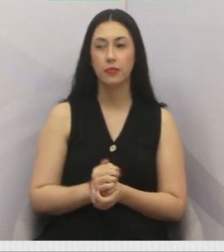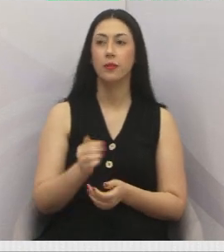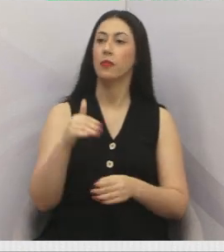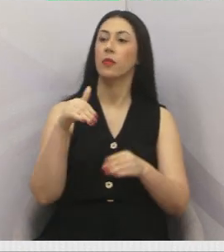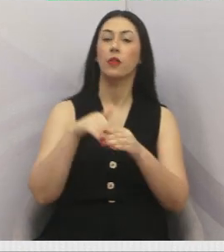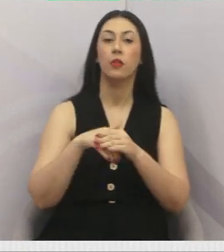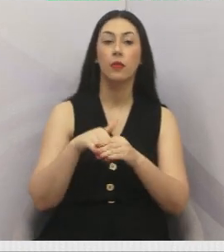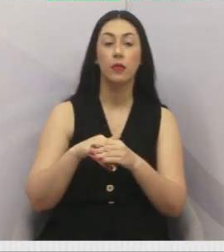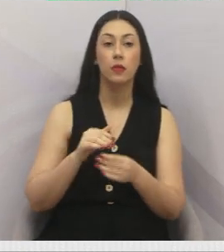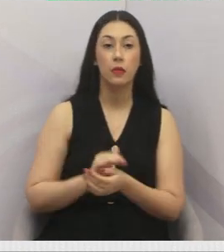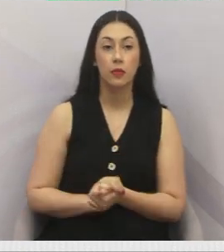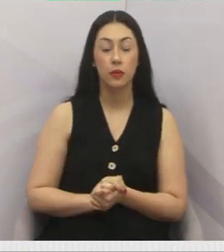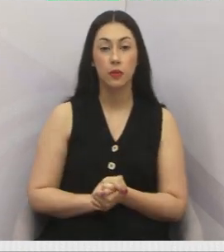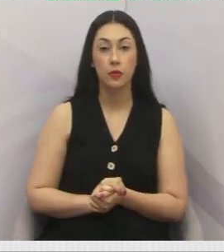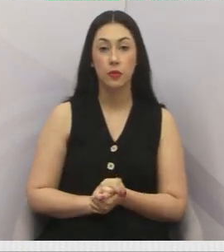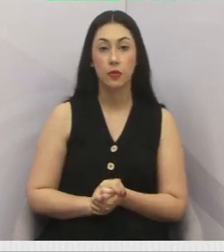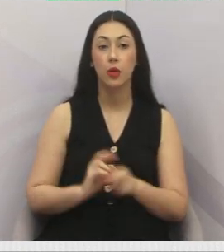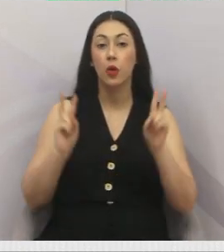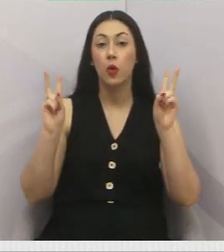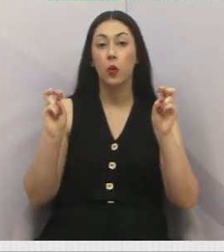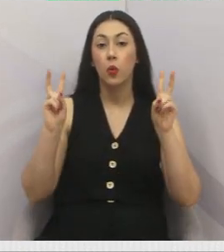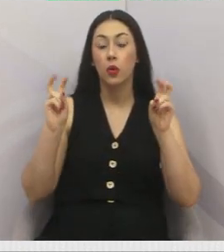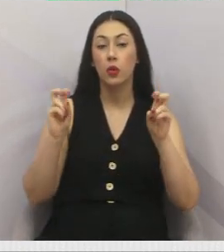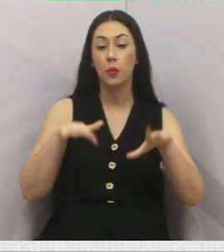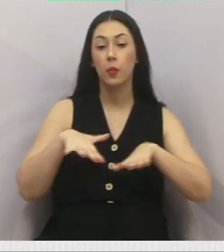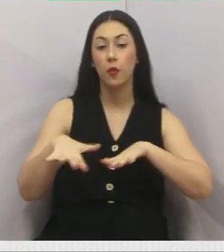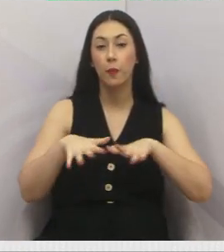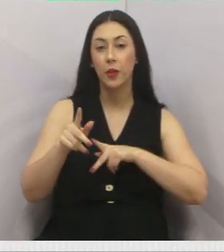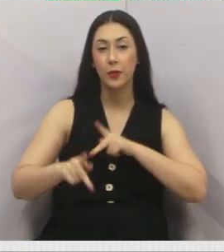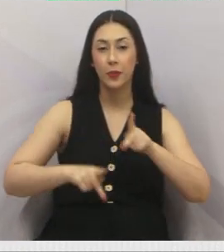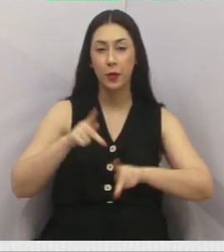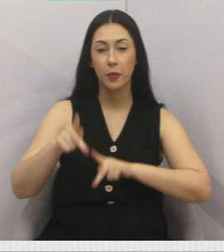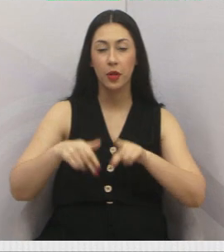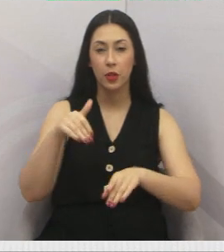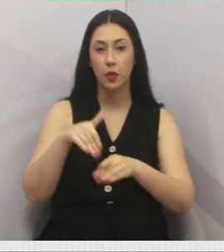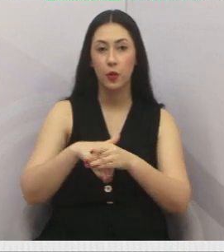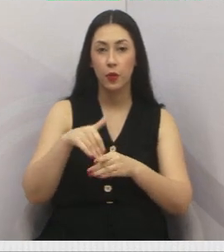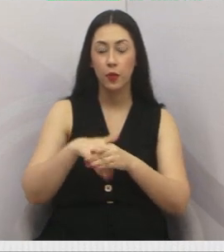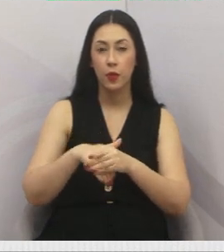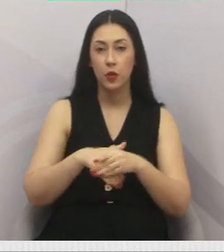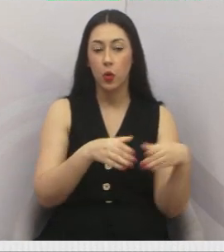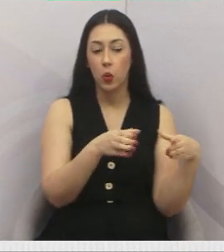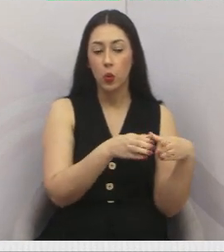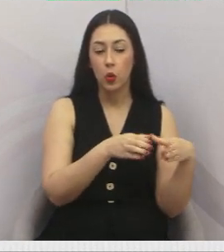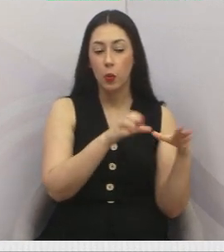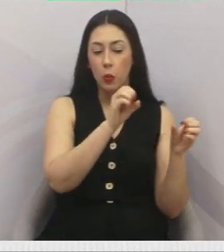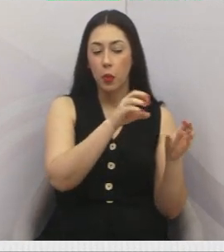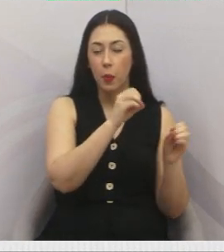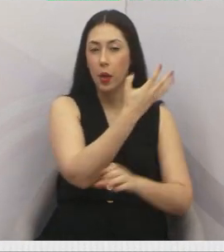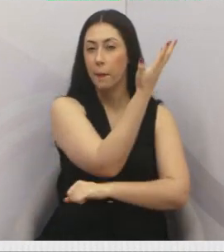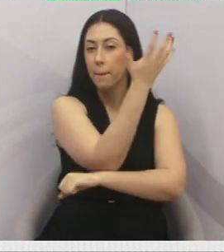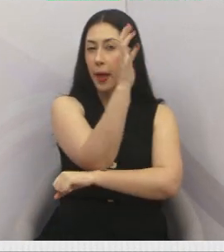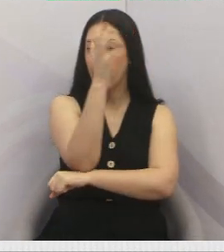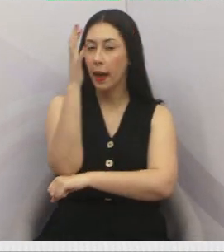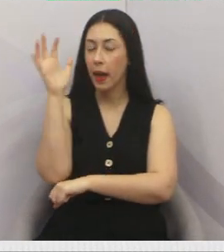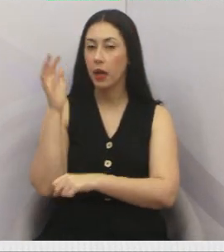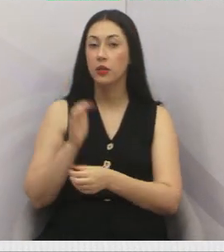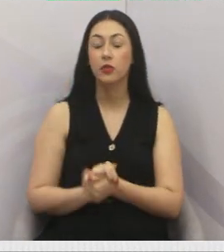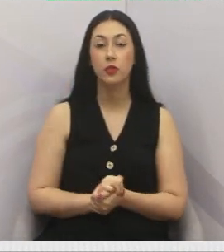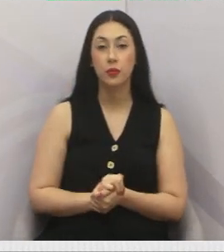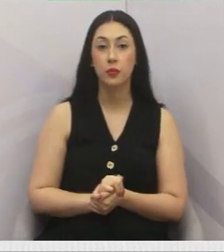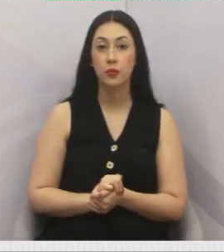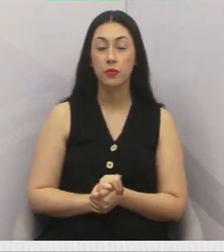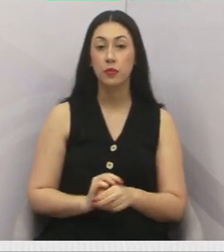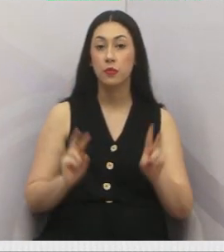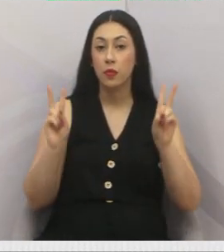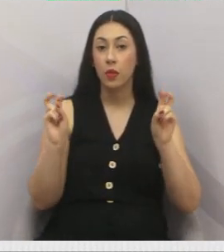Próximo voto. Um voto. Segmento movimentos populares. Um voto núcleo de alfabetização ecológica.